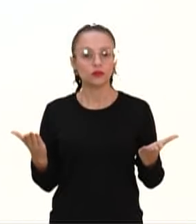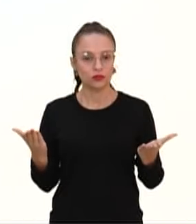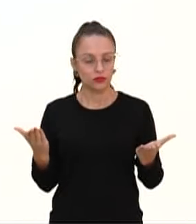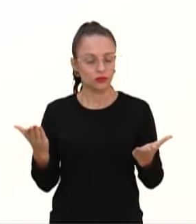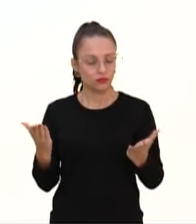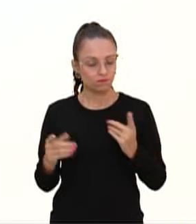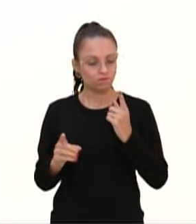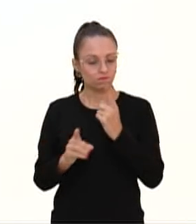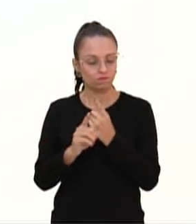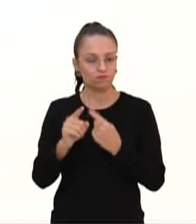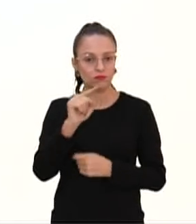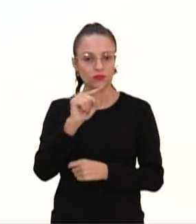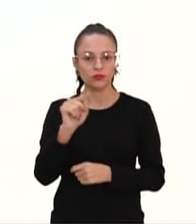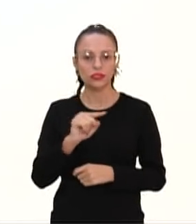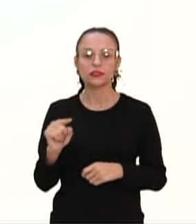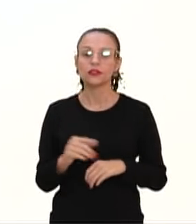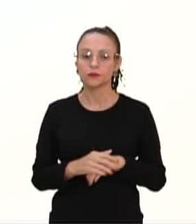de z.